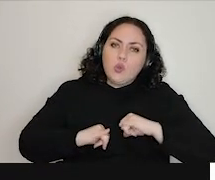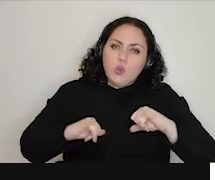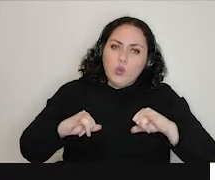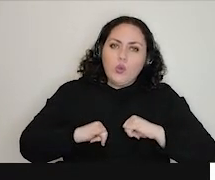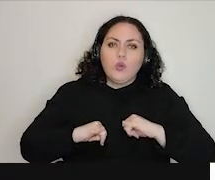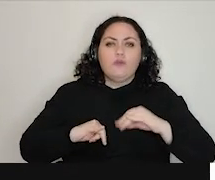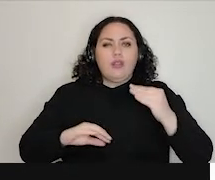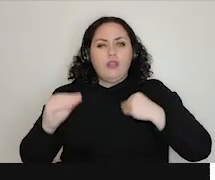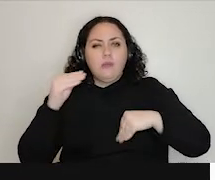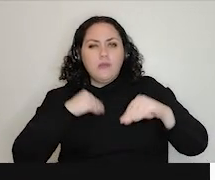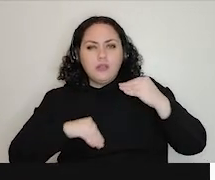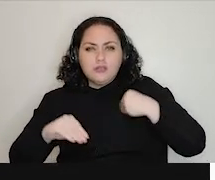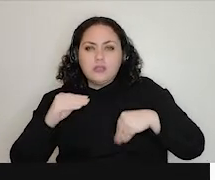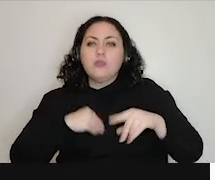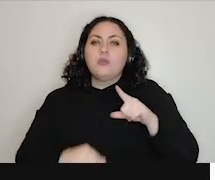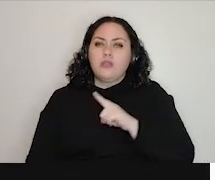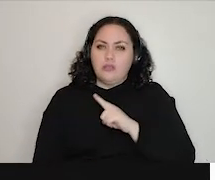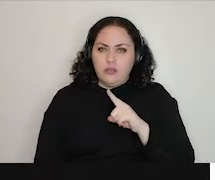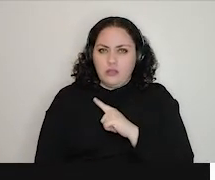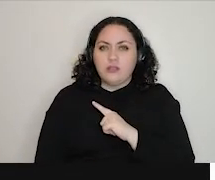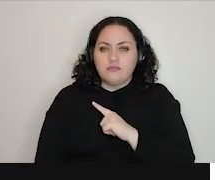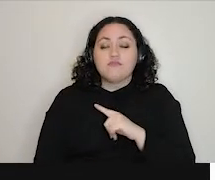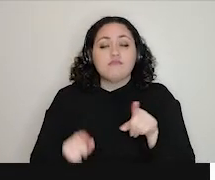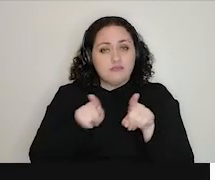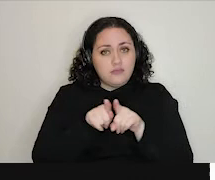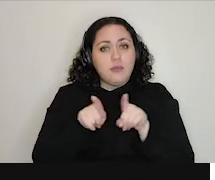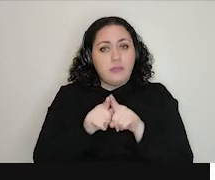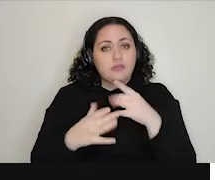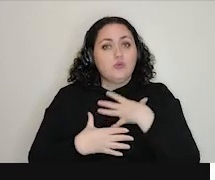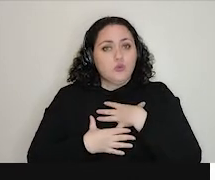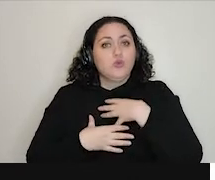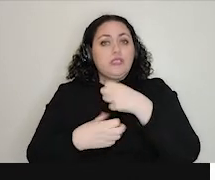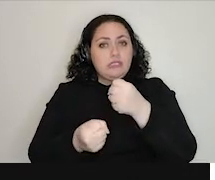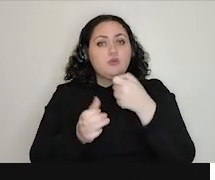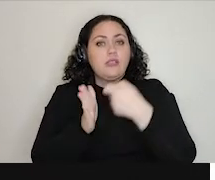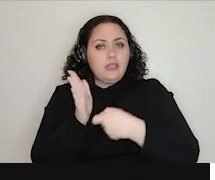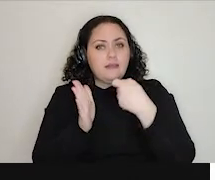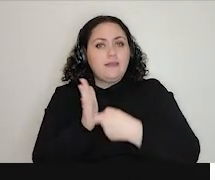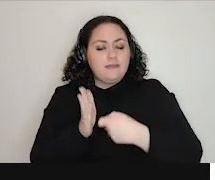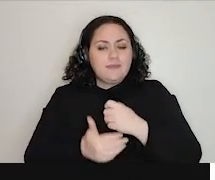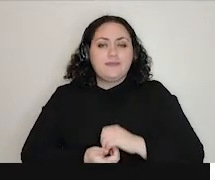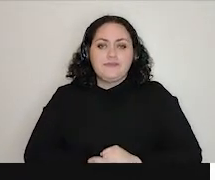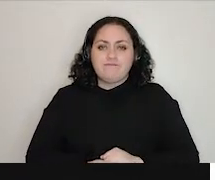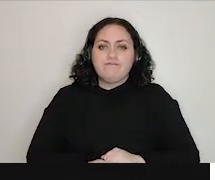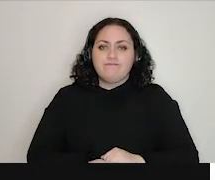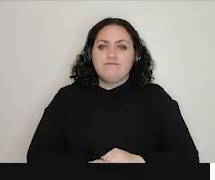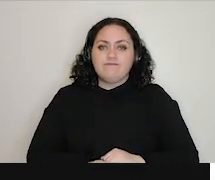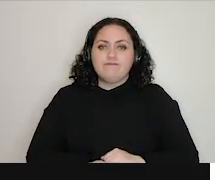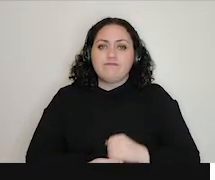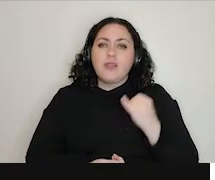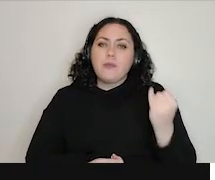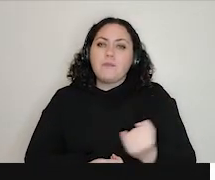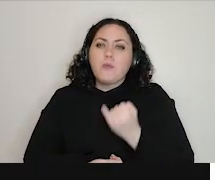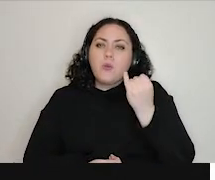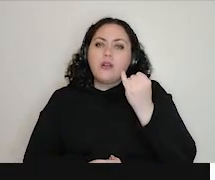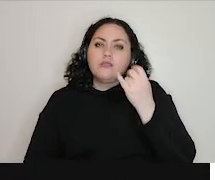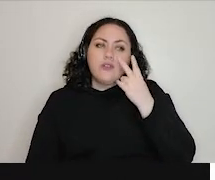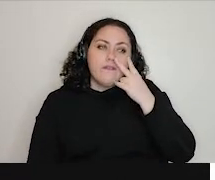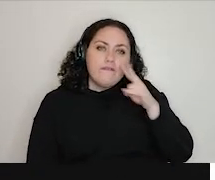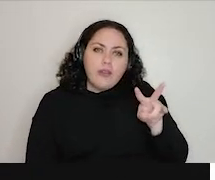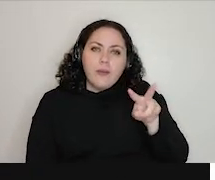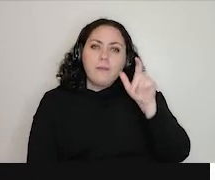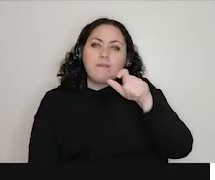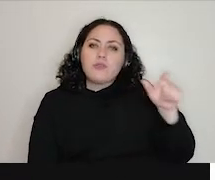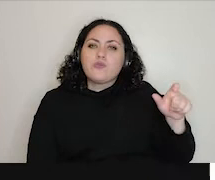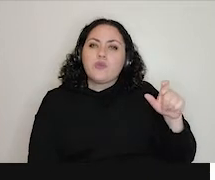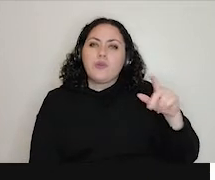sofria com intenso períodos, né, de depressão, até mesmo tentativa de suicídio. Então é importante que